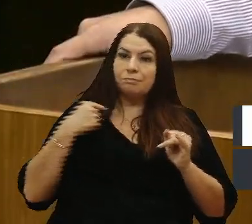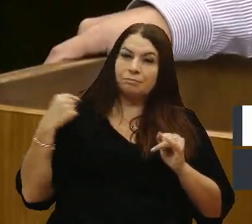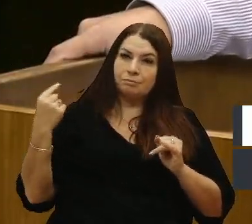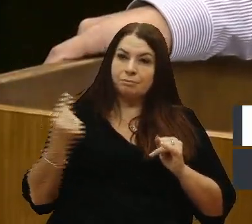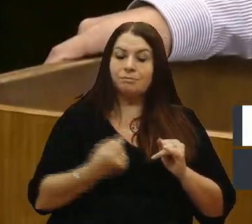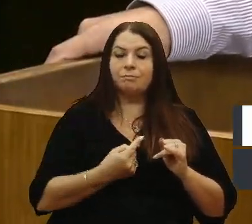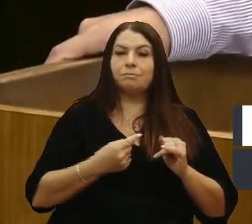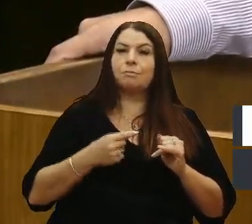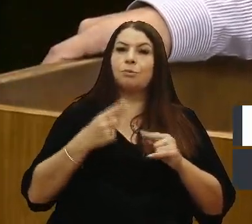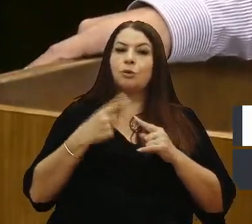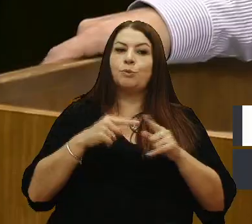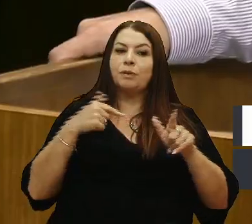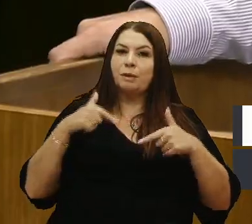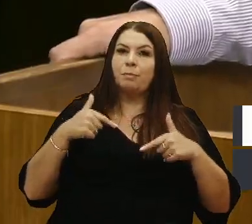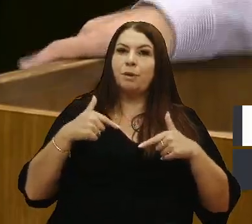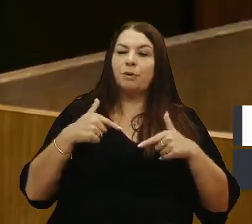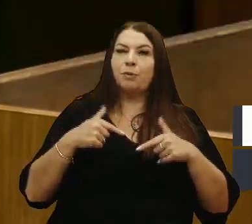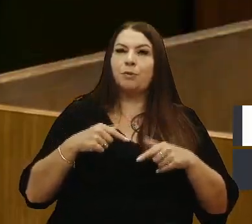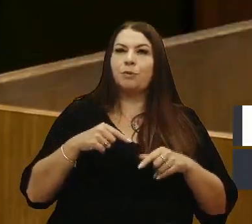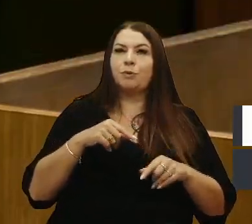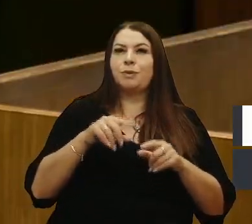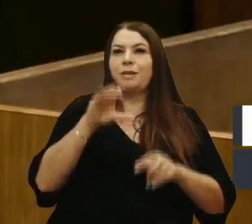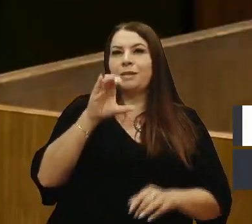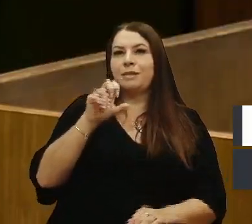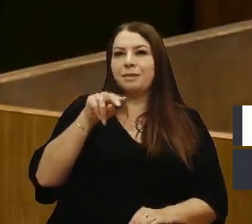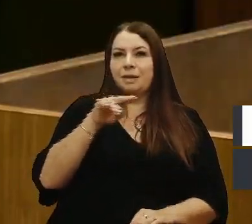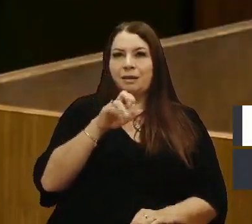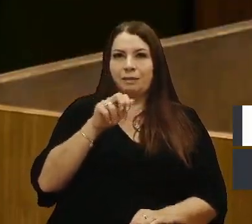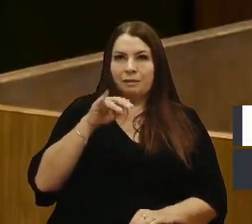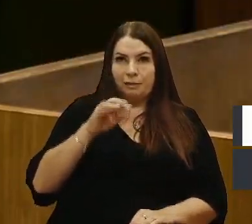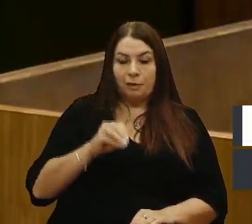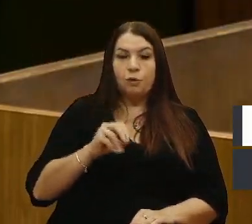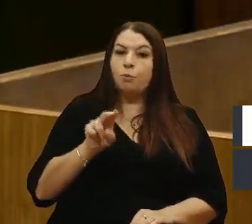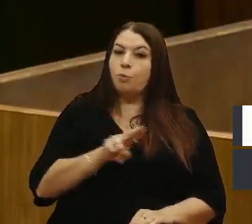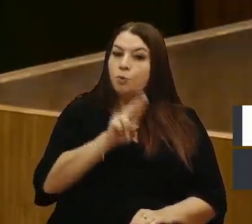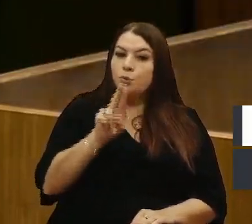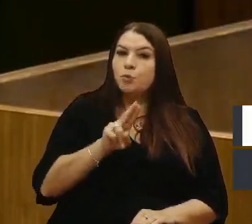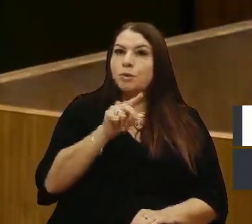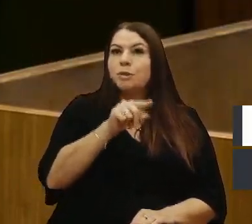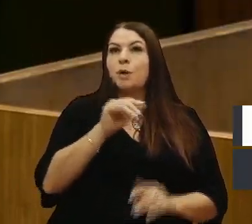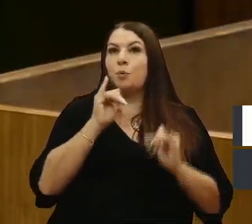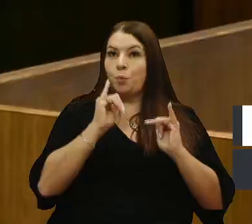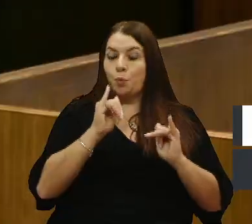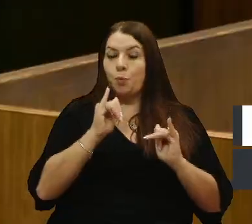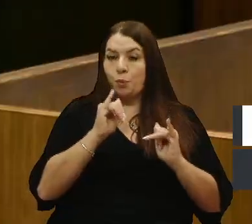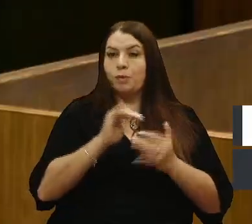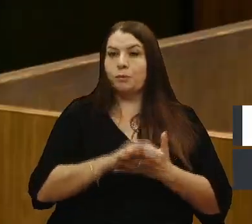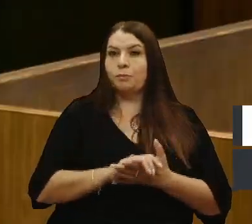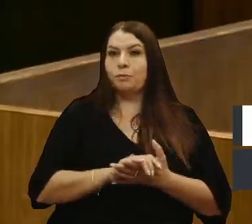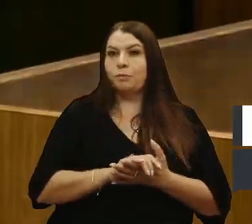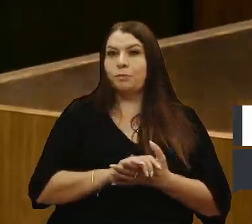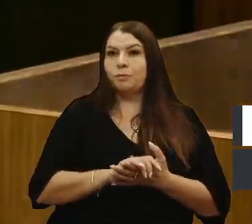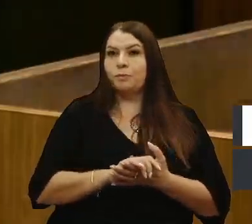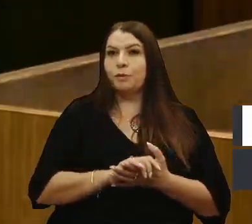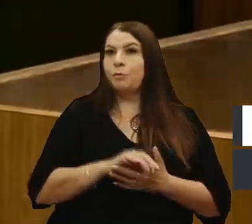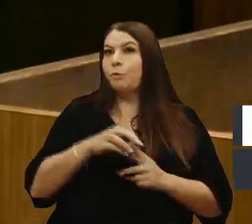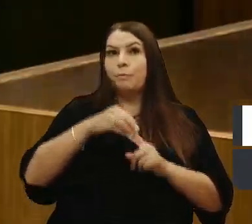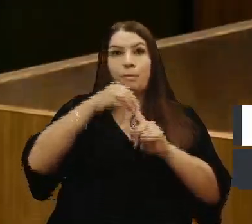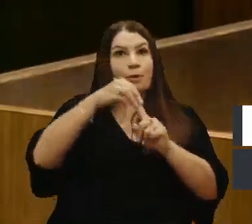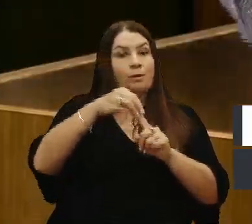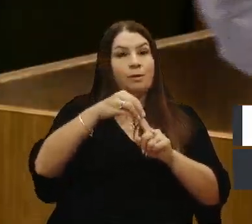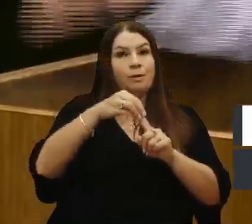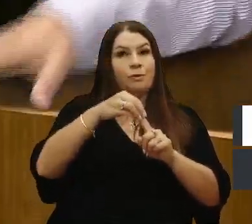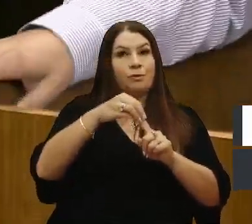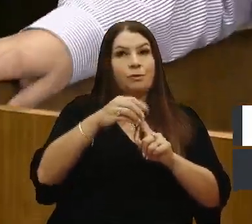que um trabalhador do Centenário possa usar o ônibus como prioridade,